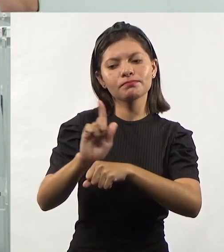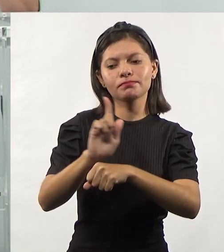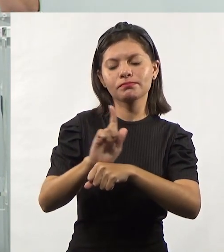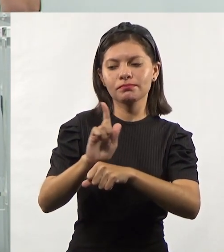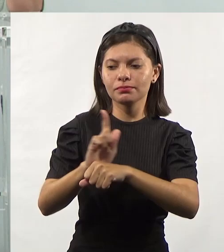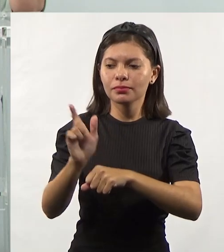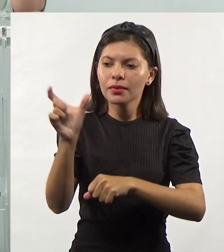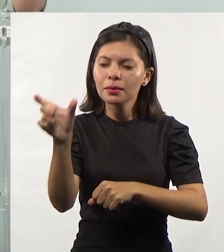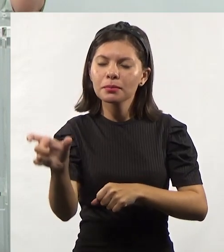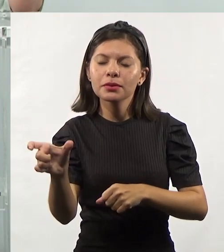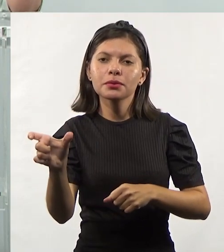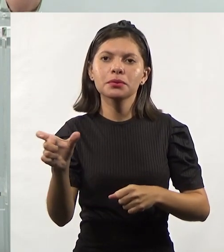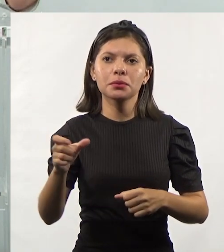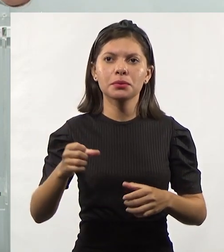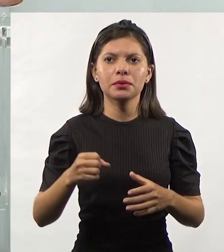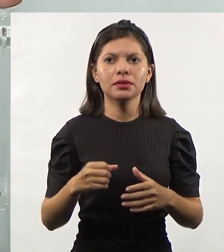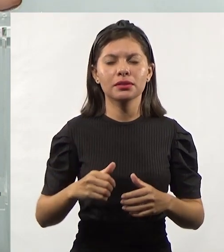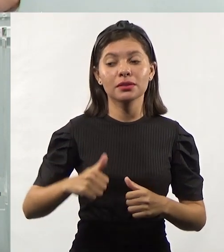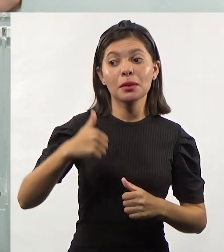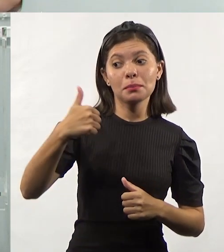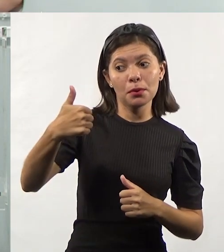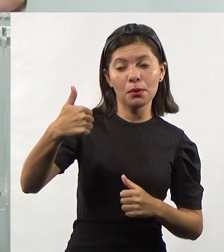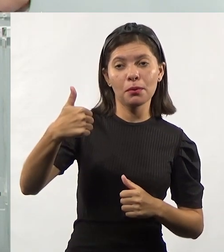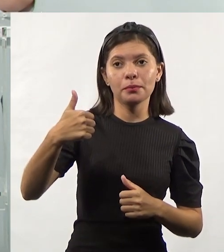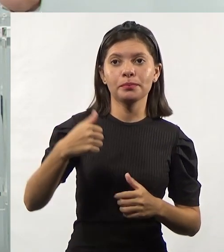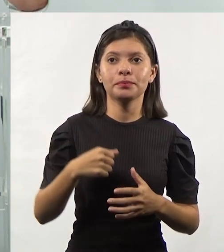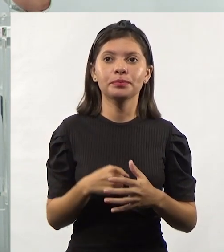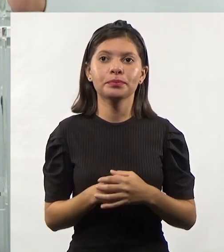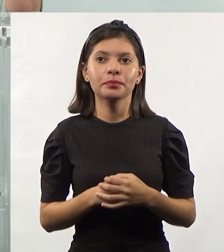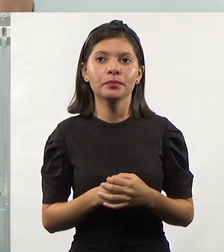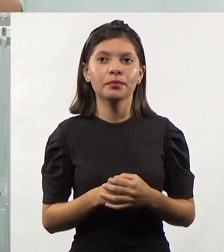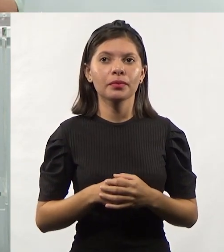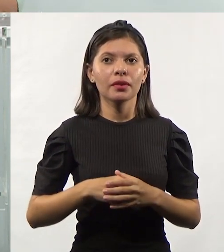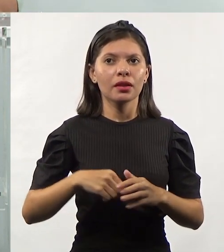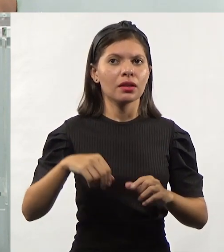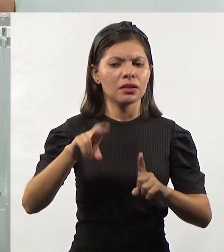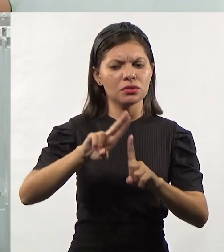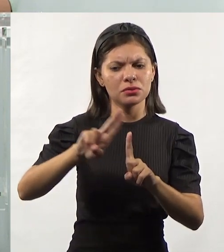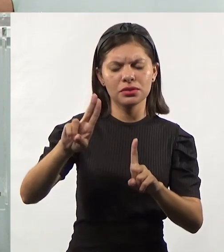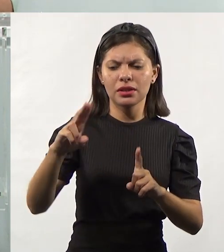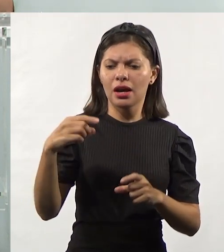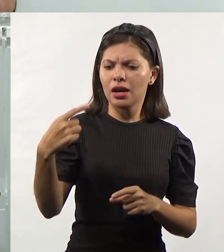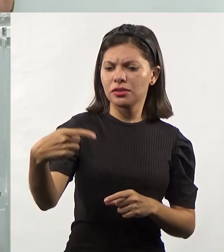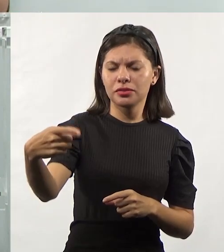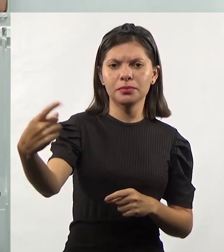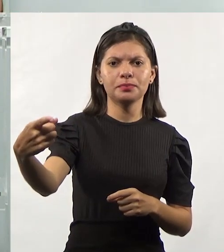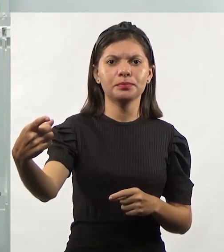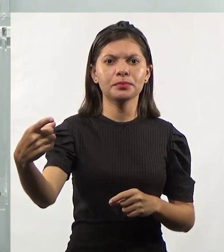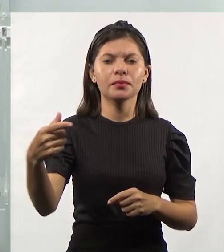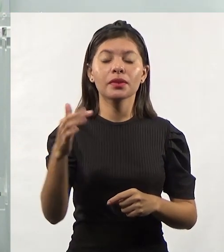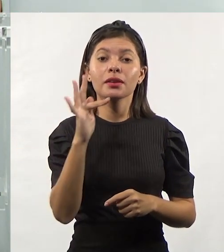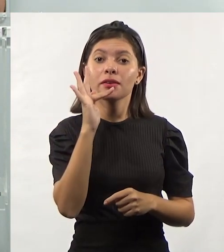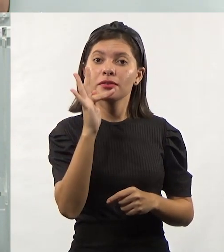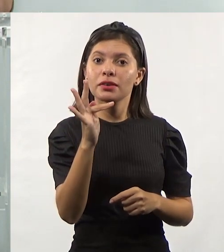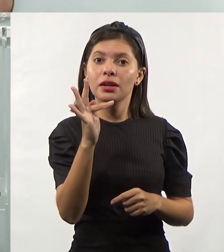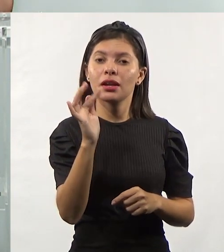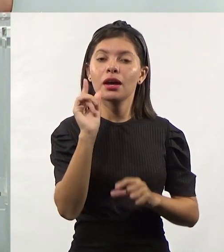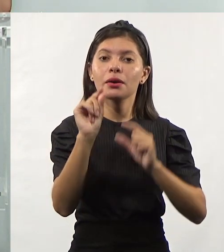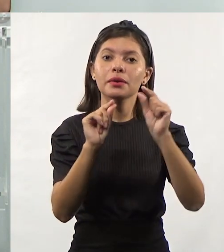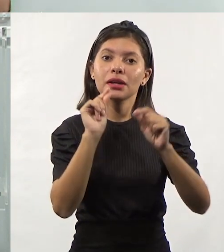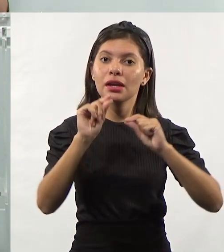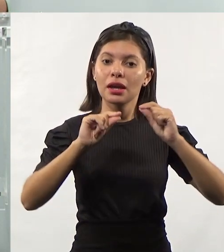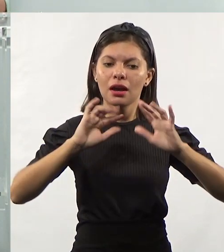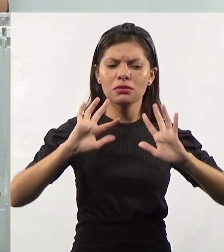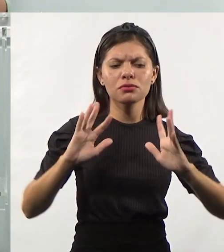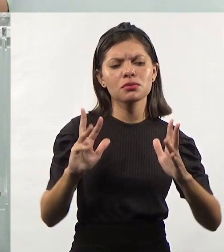uma forma que seja bom para os dois lados. Nas próximas unidades nós vamos falar inclusive sobre a